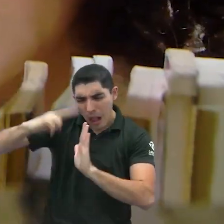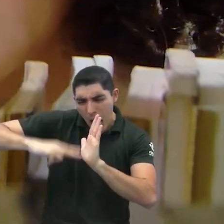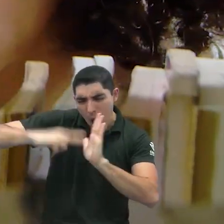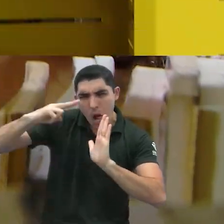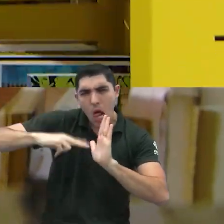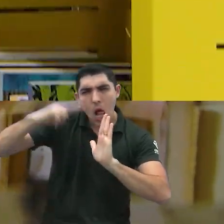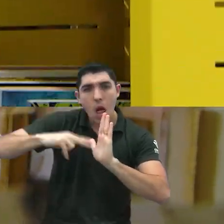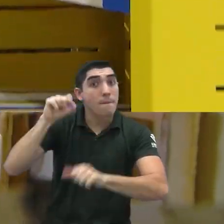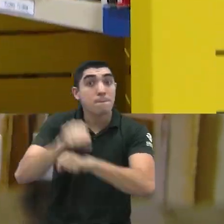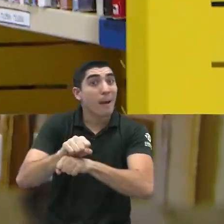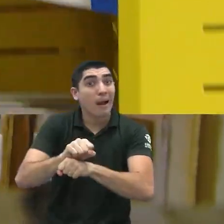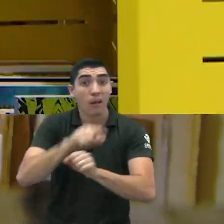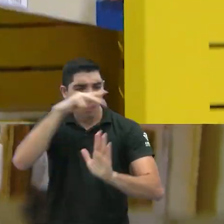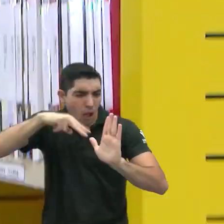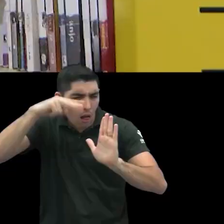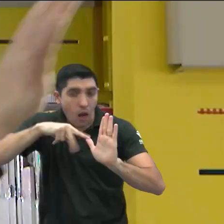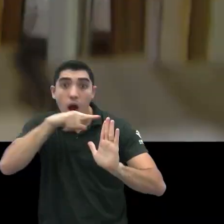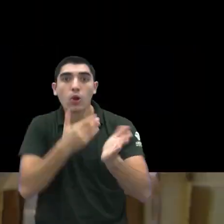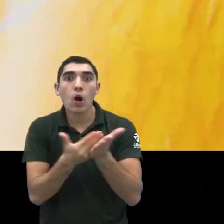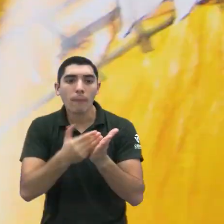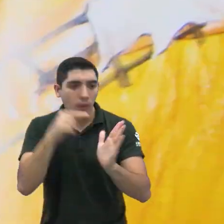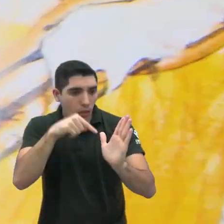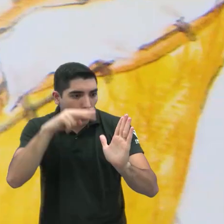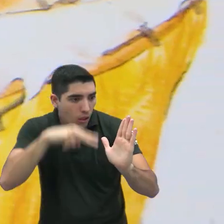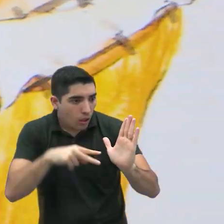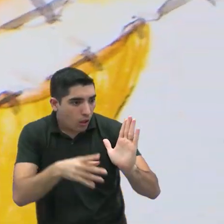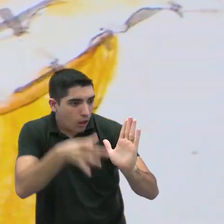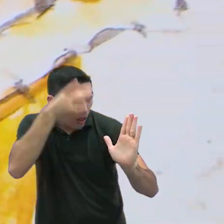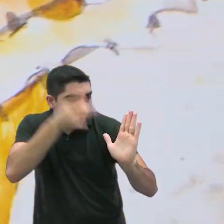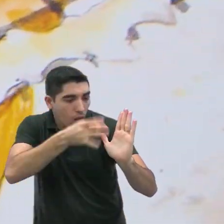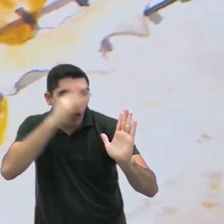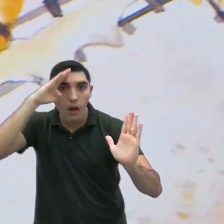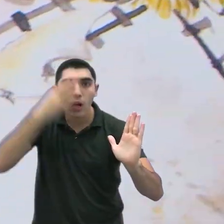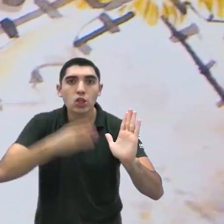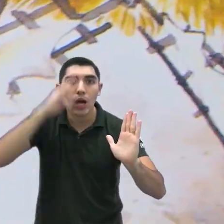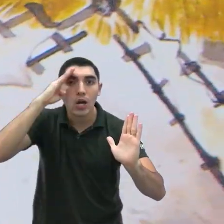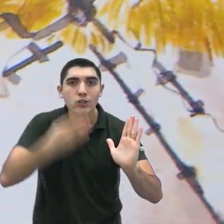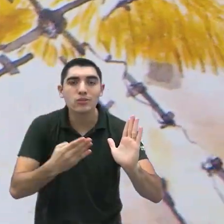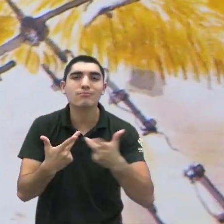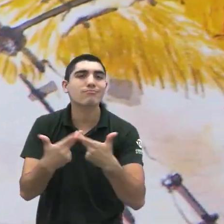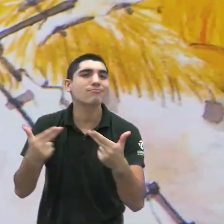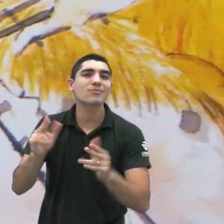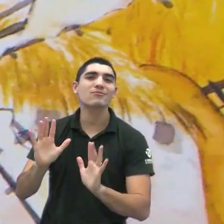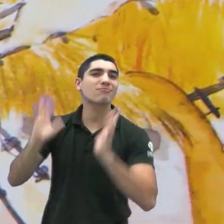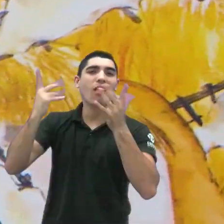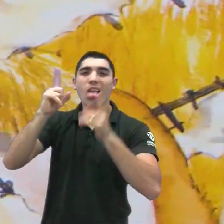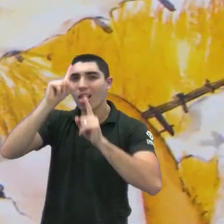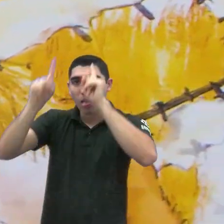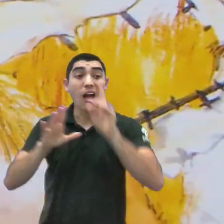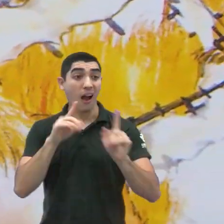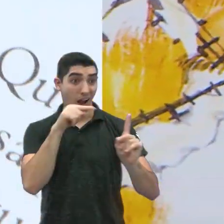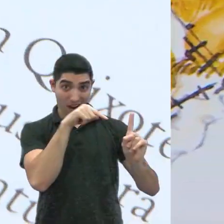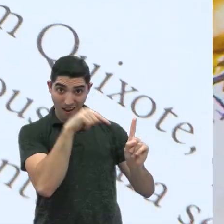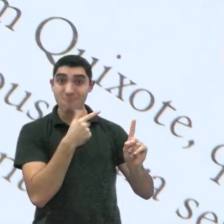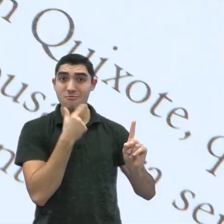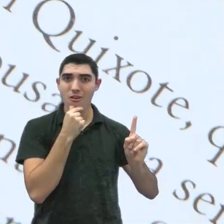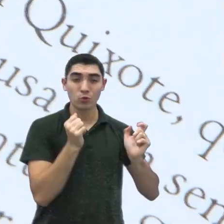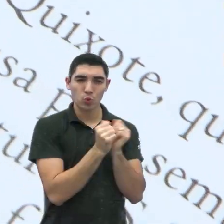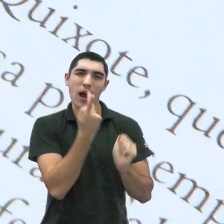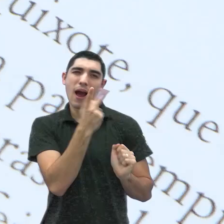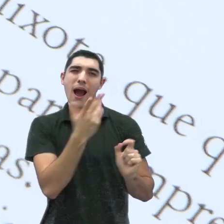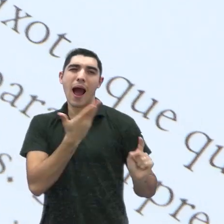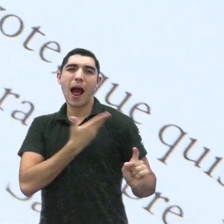começa a acreditar que tudo aquilo que ele lê é real, por isso sai pelo mundo em busca de aventuras, acompanhado de seu